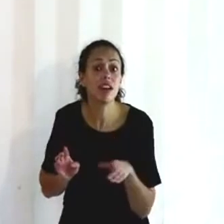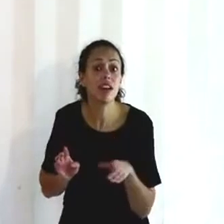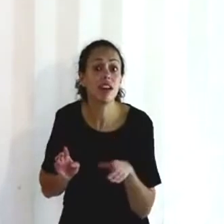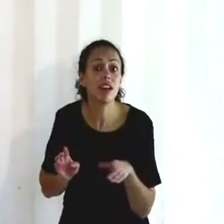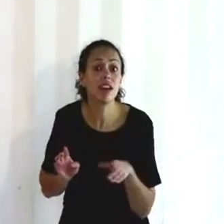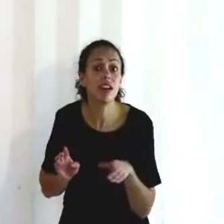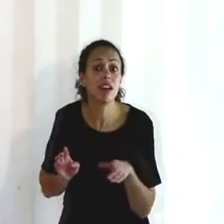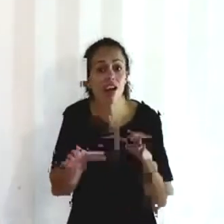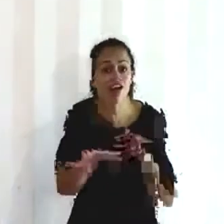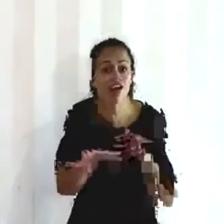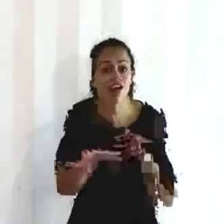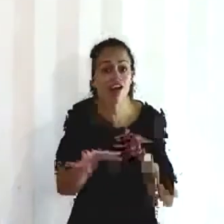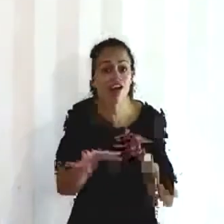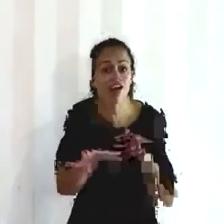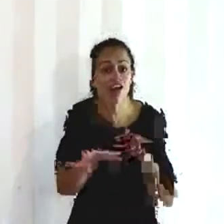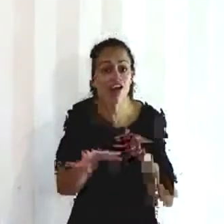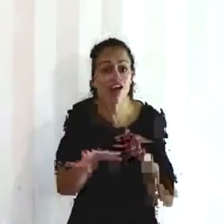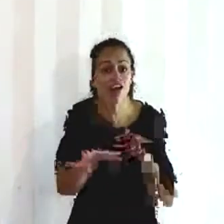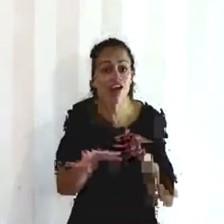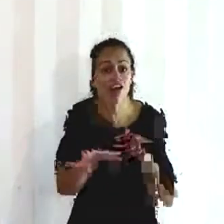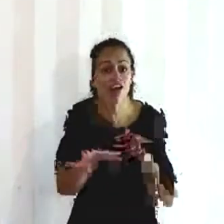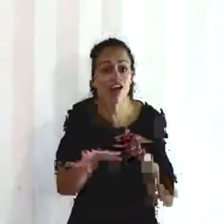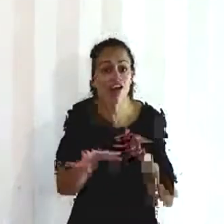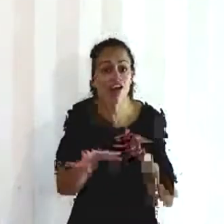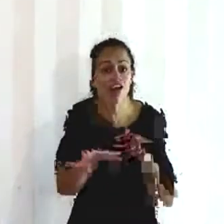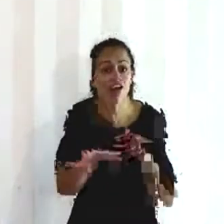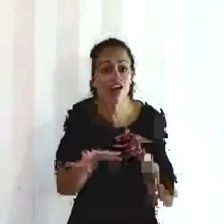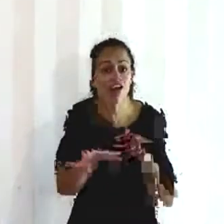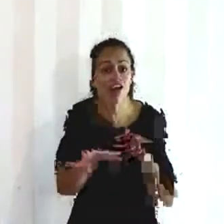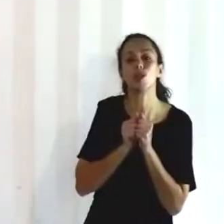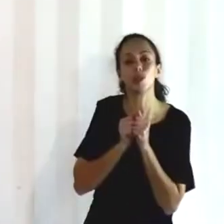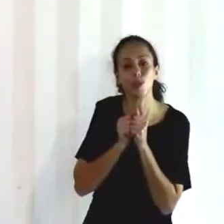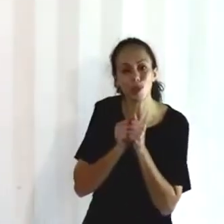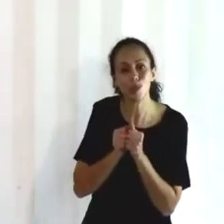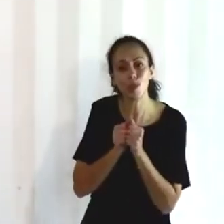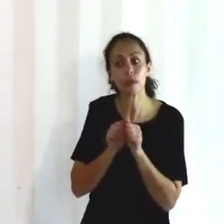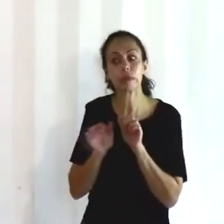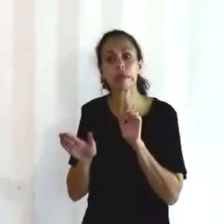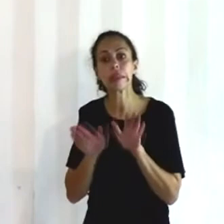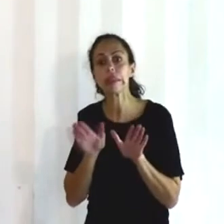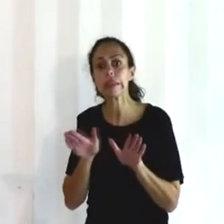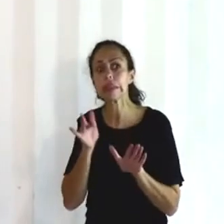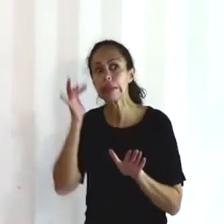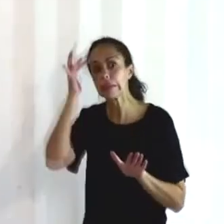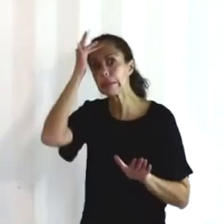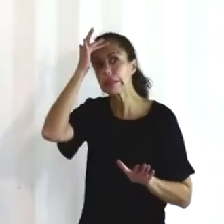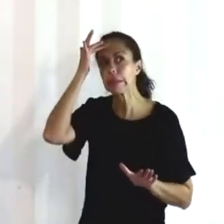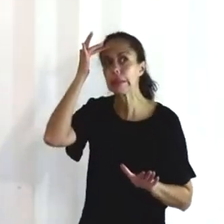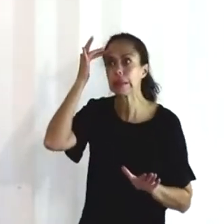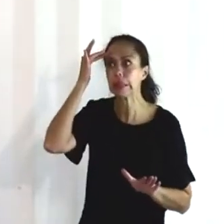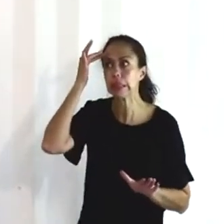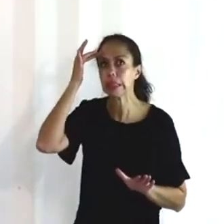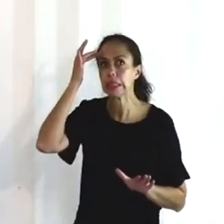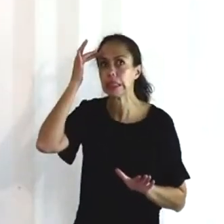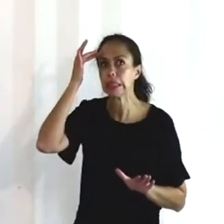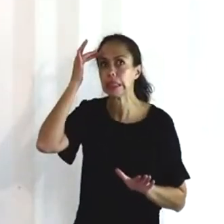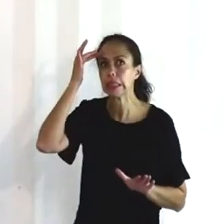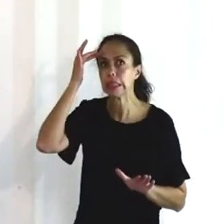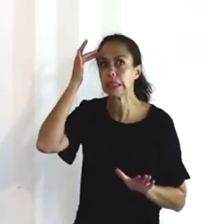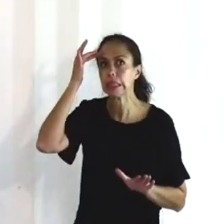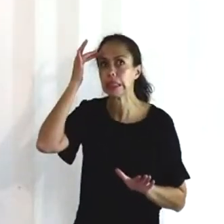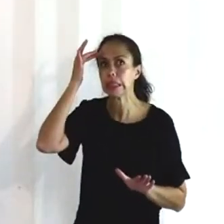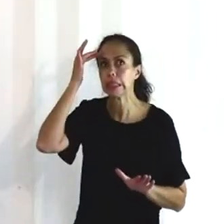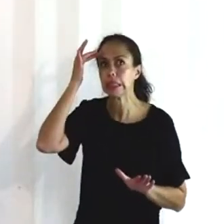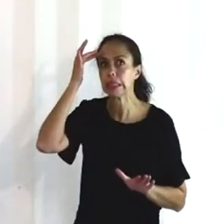pessoas mais difíceis, de temperamentos mais áridos, mais ácidos, o Senhor Deus vai trabalhar na sua